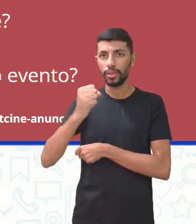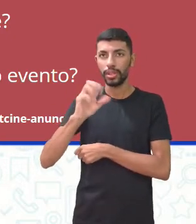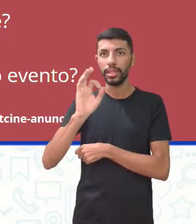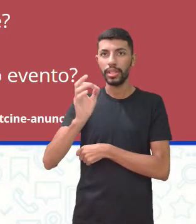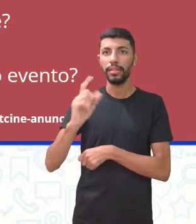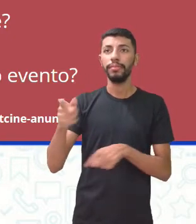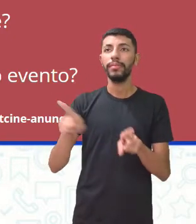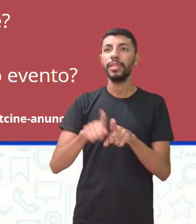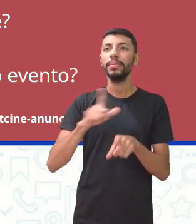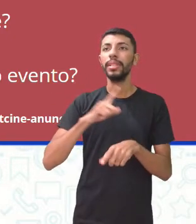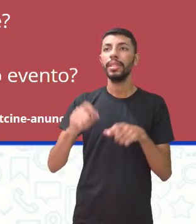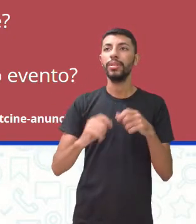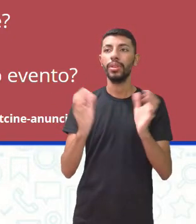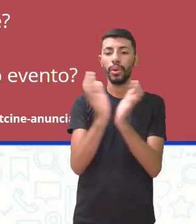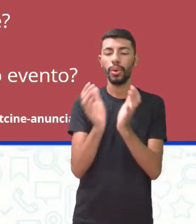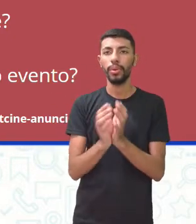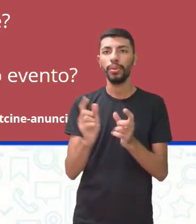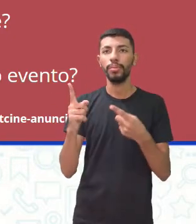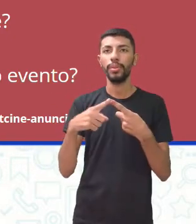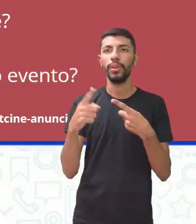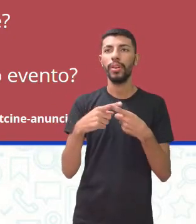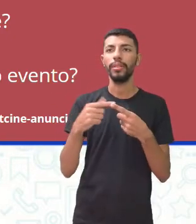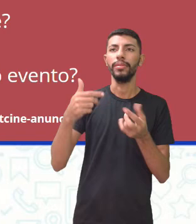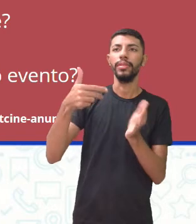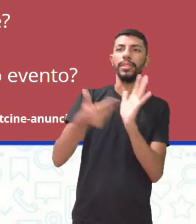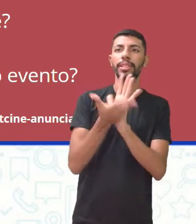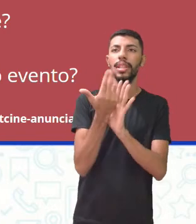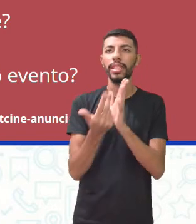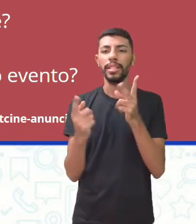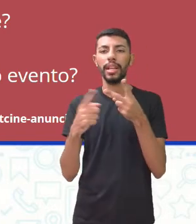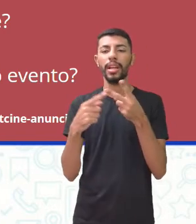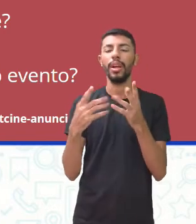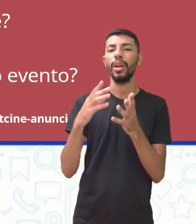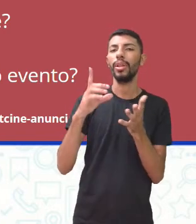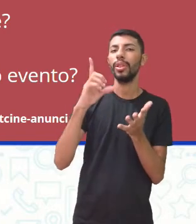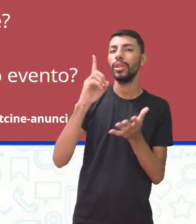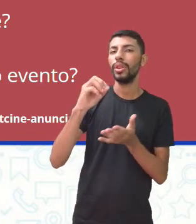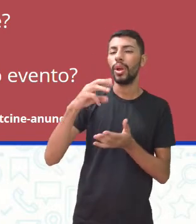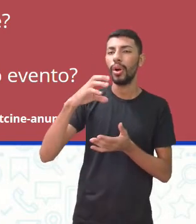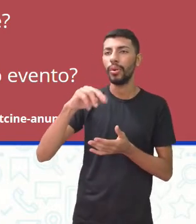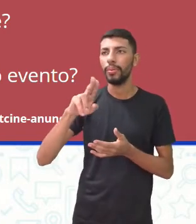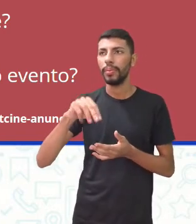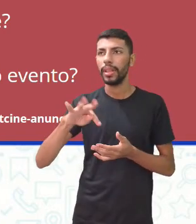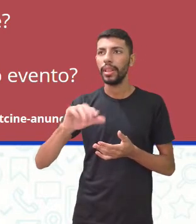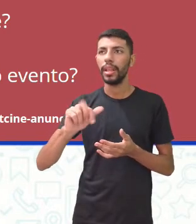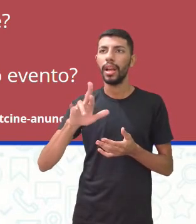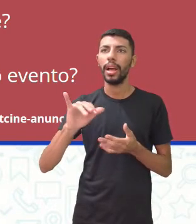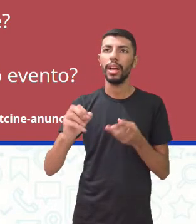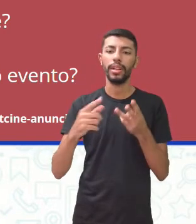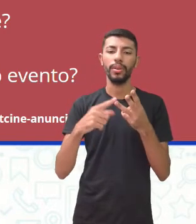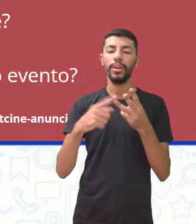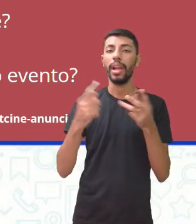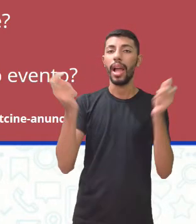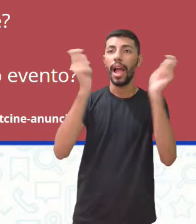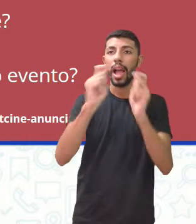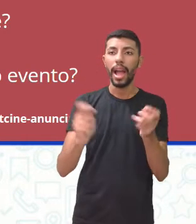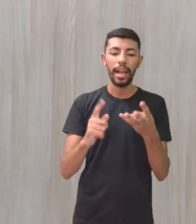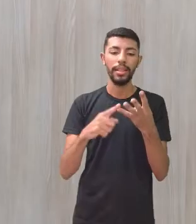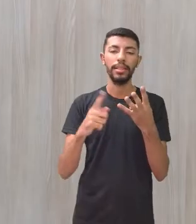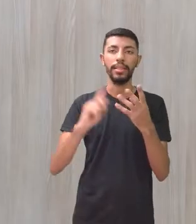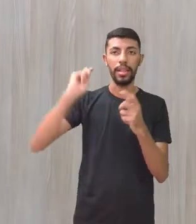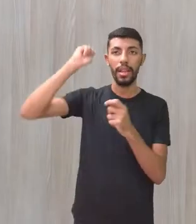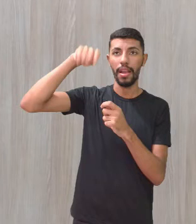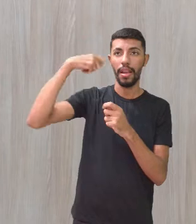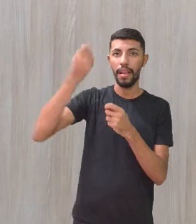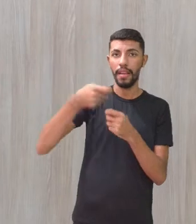categorias: animação, documentário, ficção, videoarte, experimental e videoclipe. Essas são